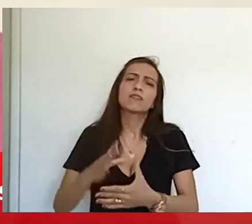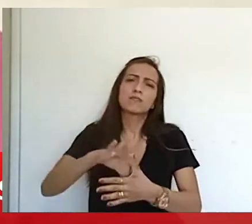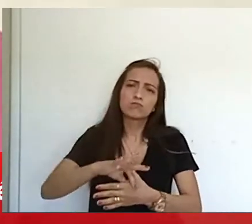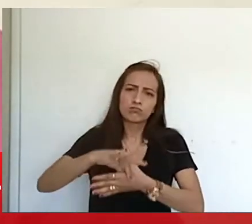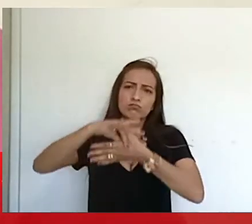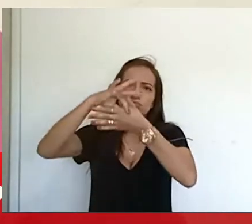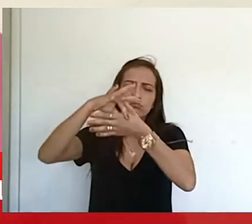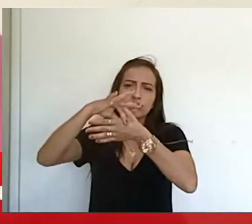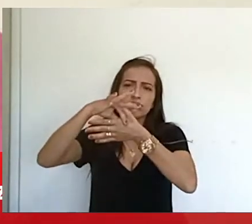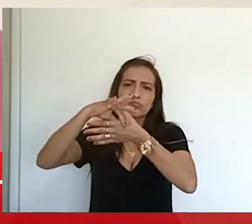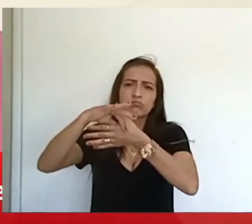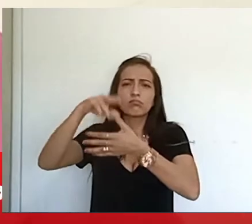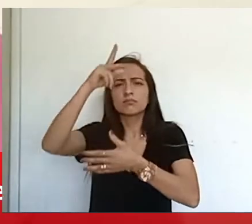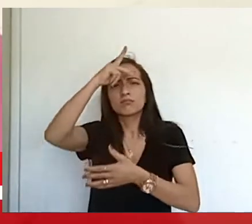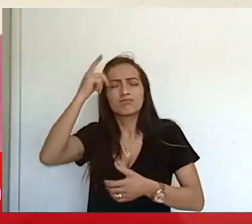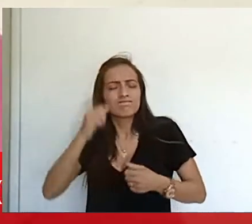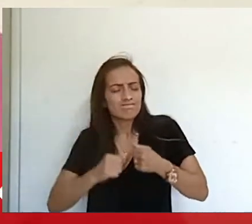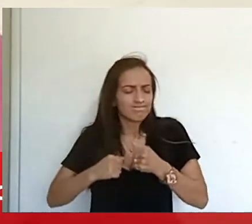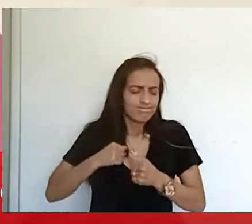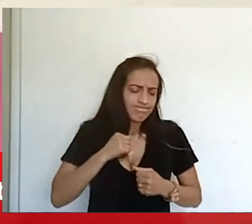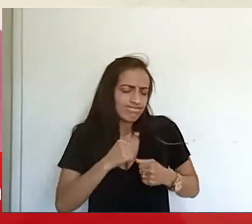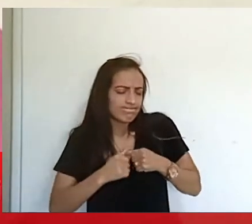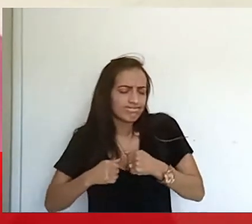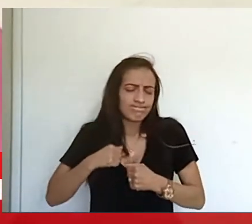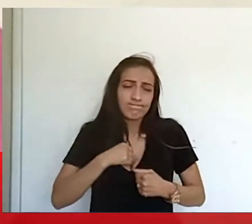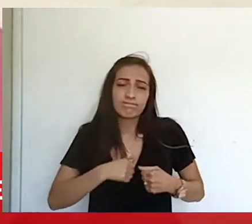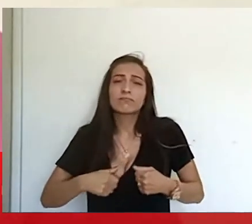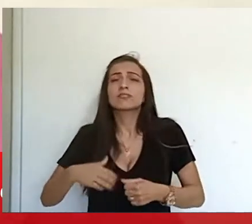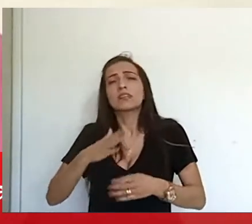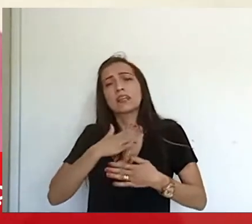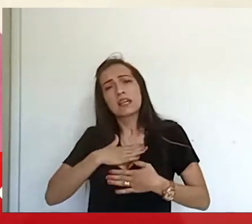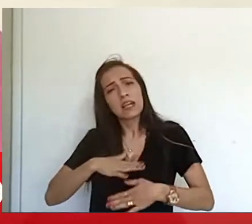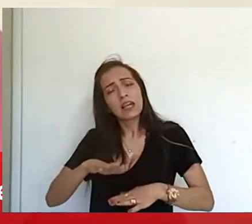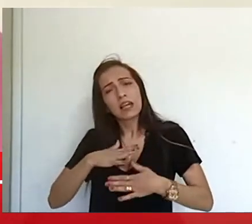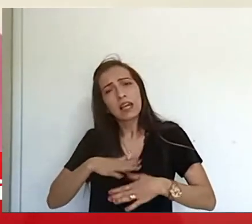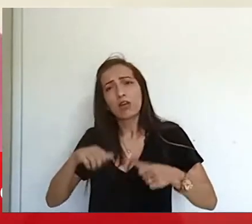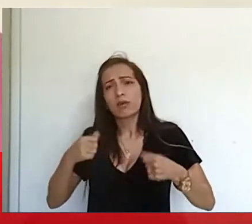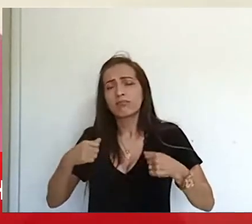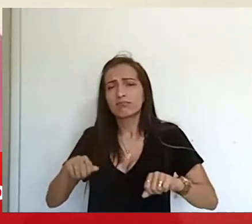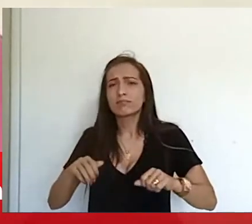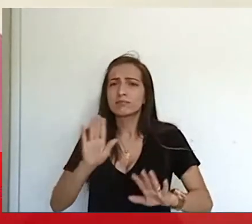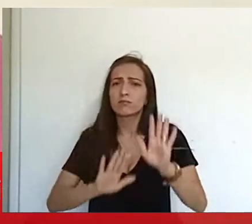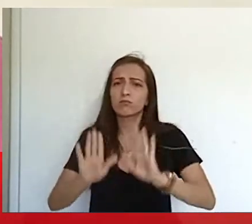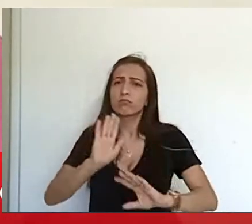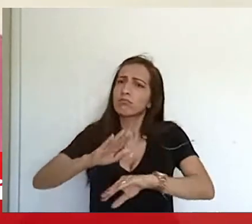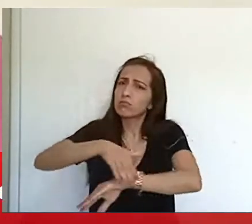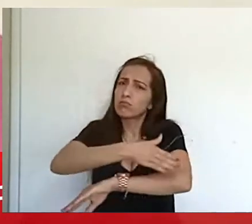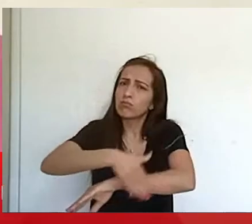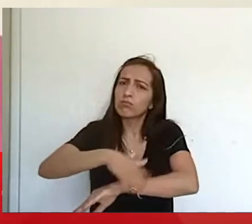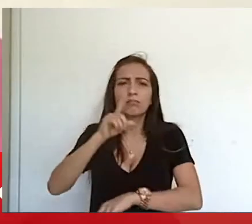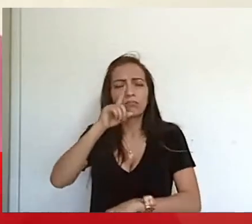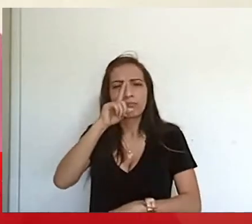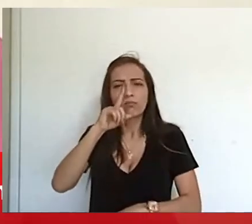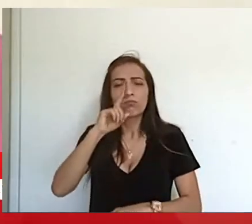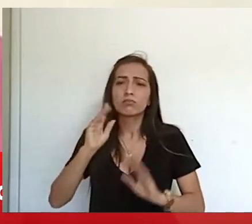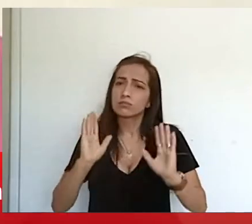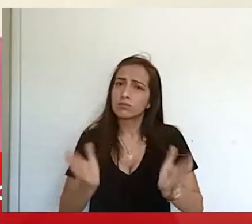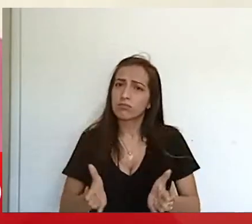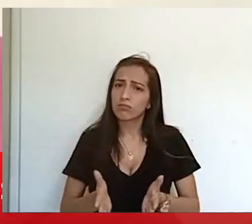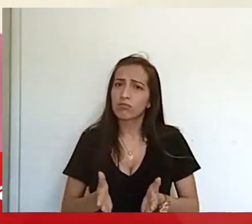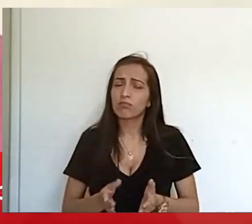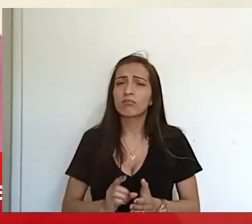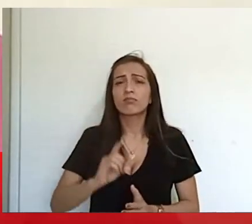agoniada, né, querendo ir para a rua, querendo ver, tendo fazer movimento de massa nesse momento. Nós que estamos, enquanto diretoria,